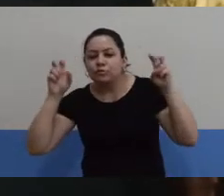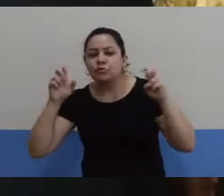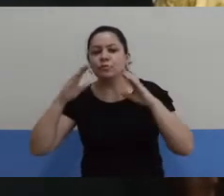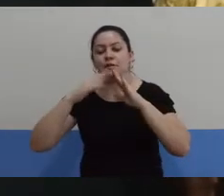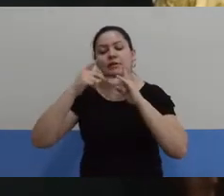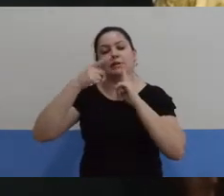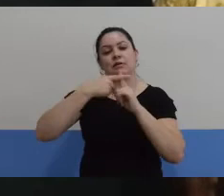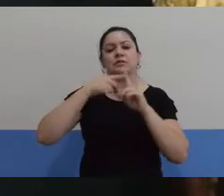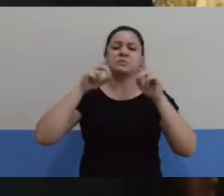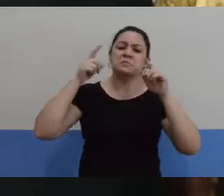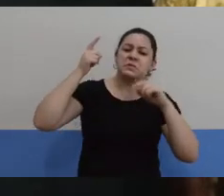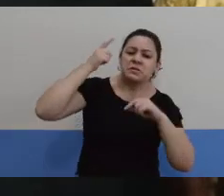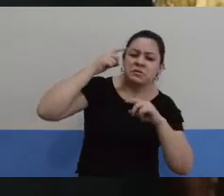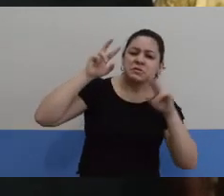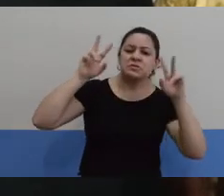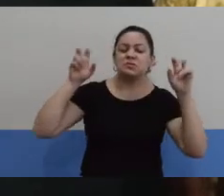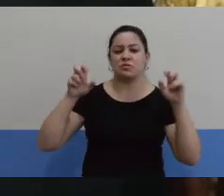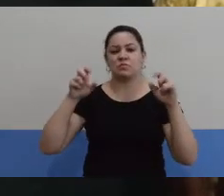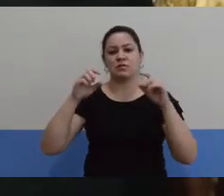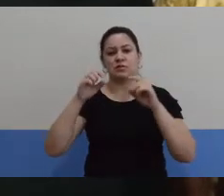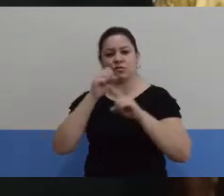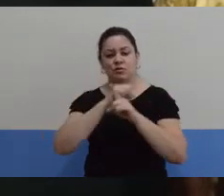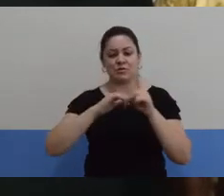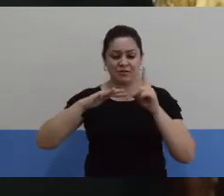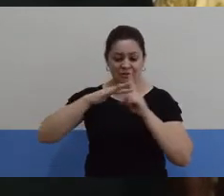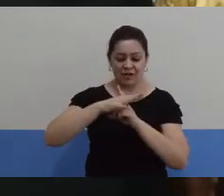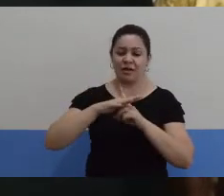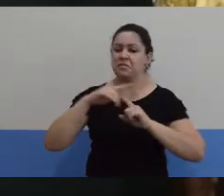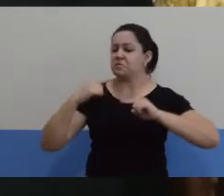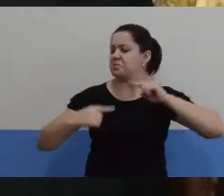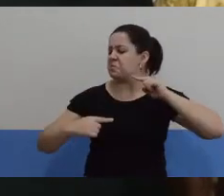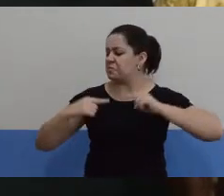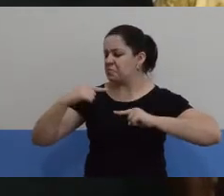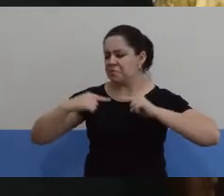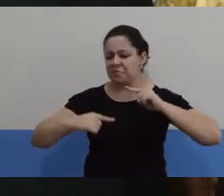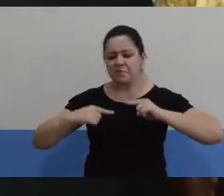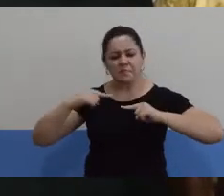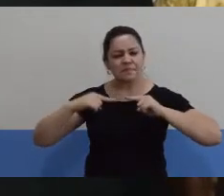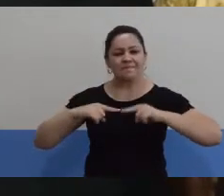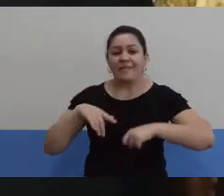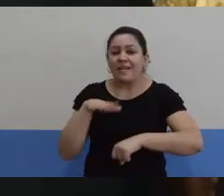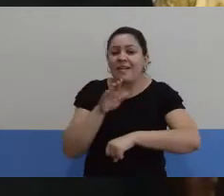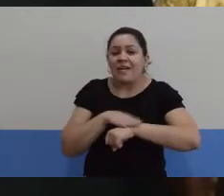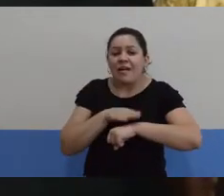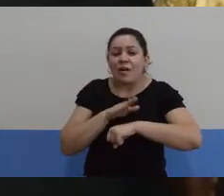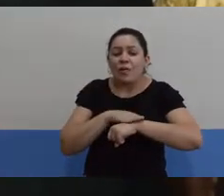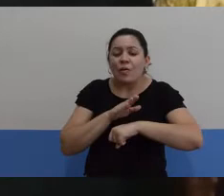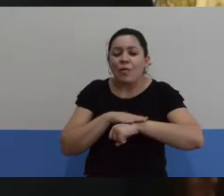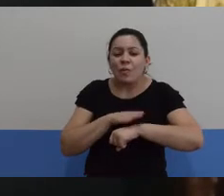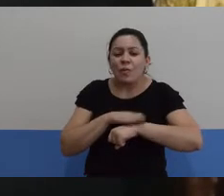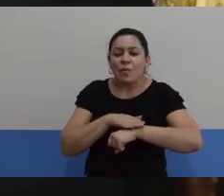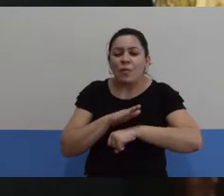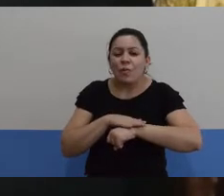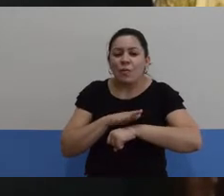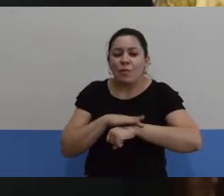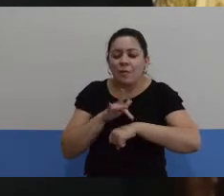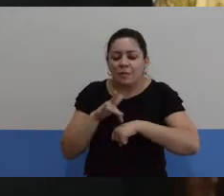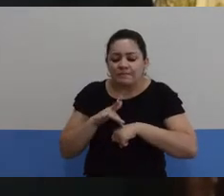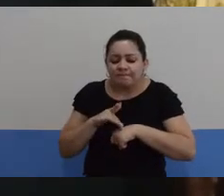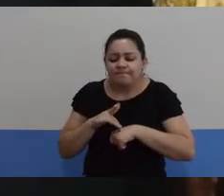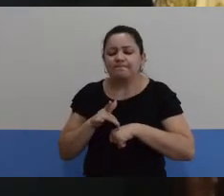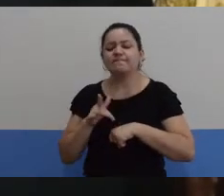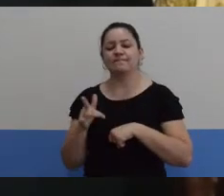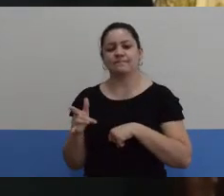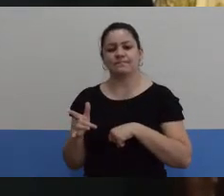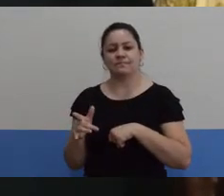sociedade, pensamento sobre os políticos principalmente, né? É um momento muito palpitante, é o momento que